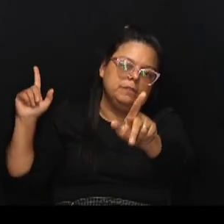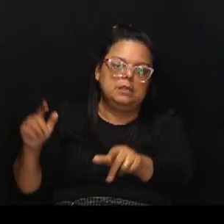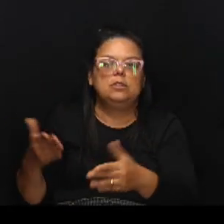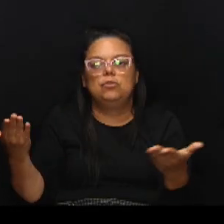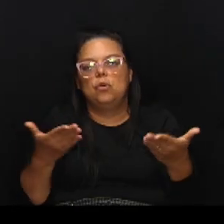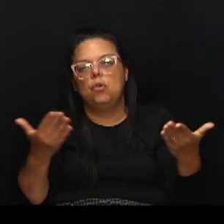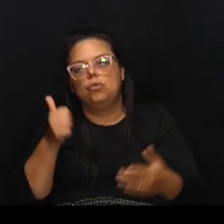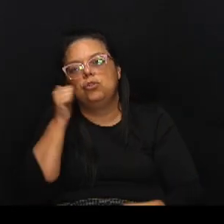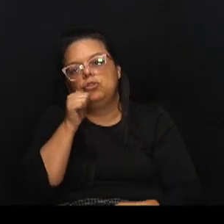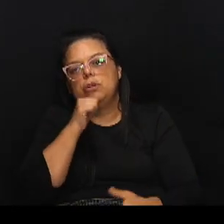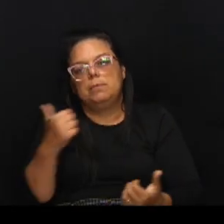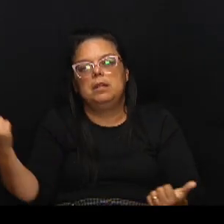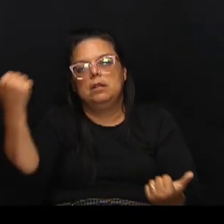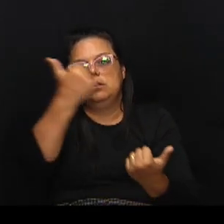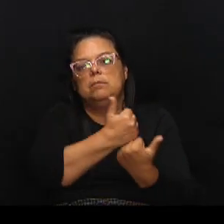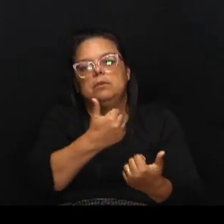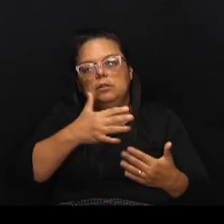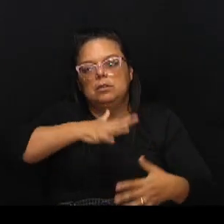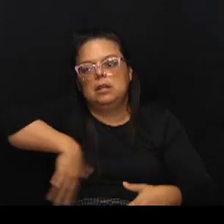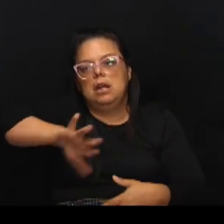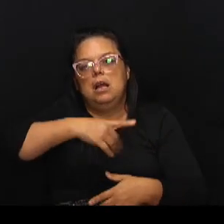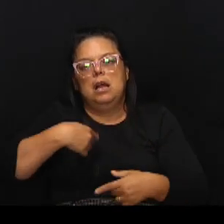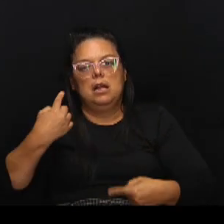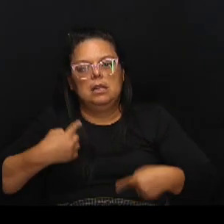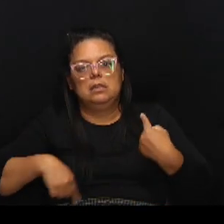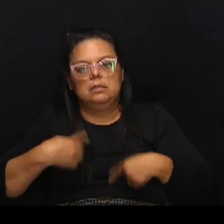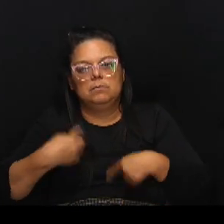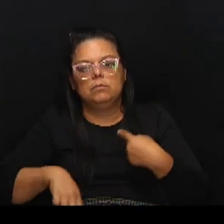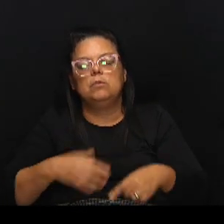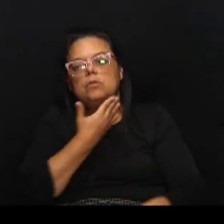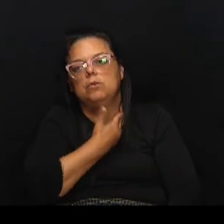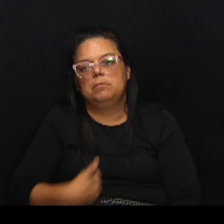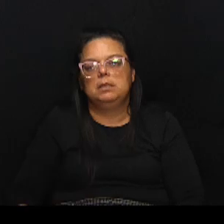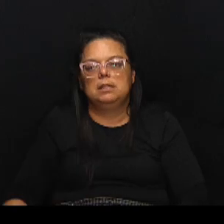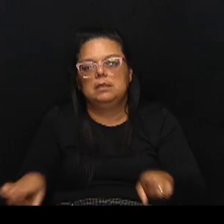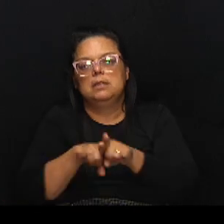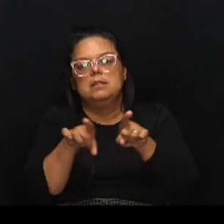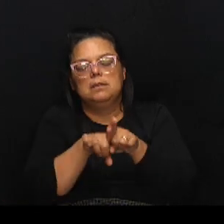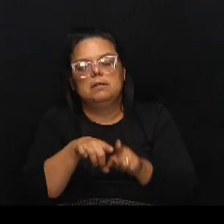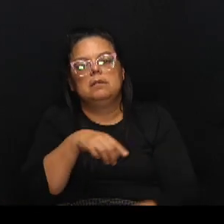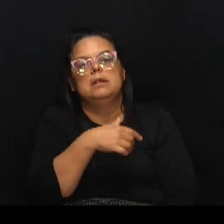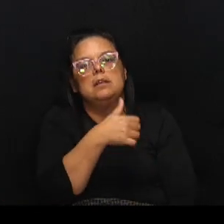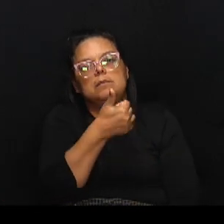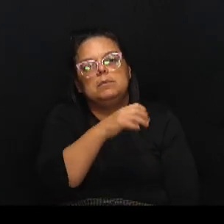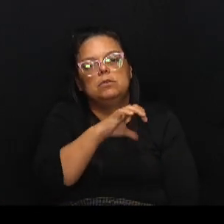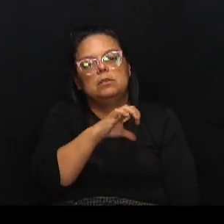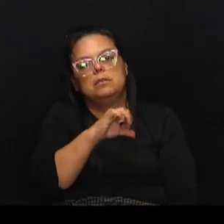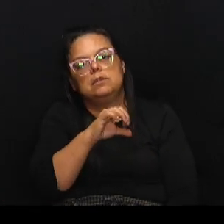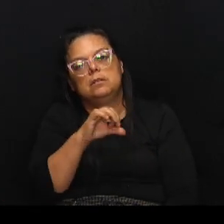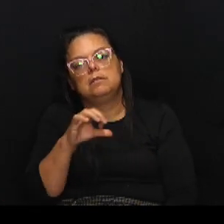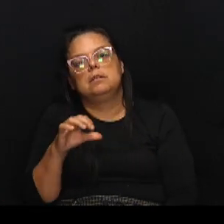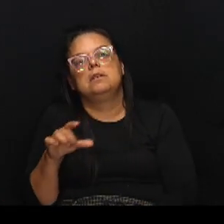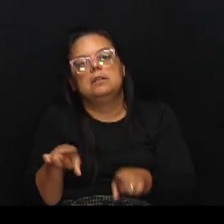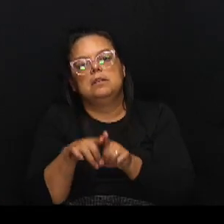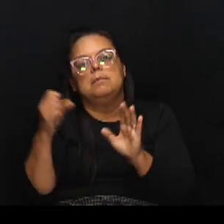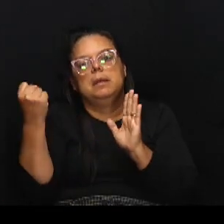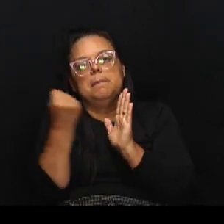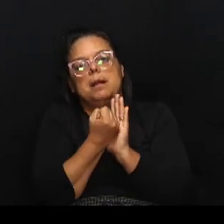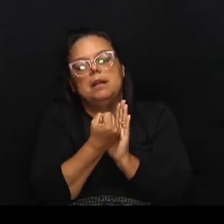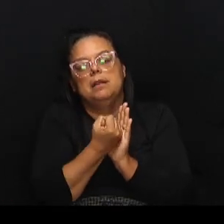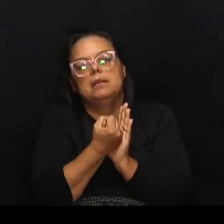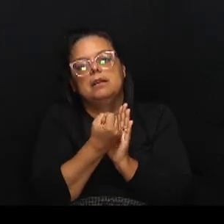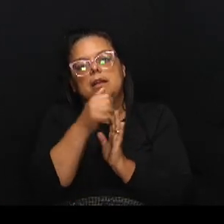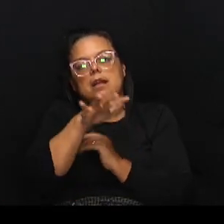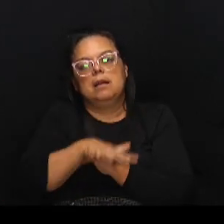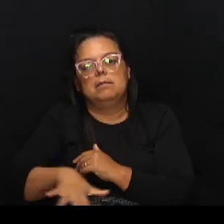espaços públicos e lutando pelos seus direitos. Então, a criação da galeria em 99, ela marca tanto esse espaço